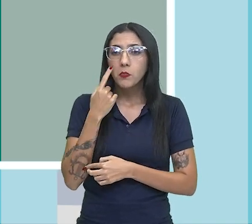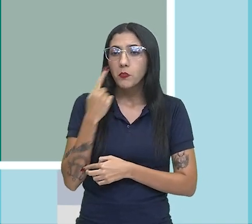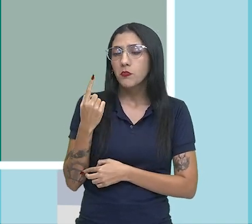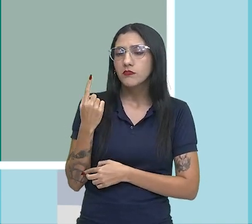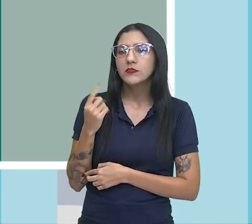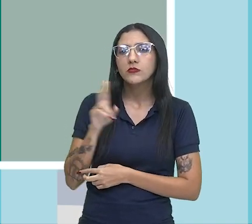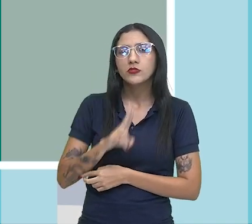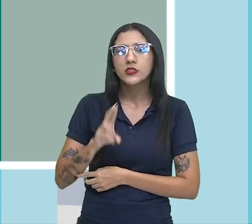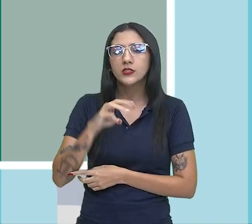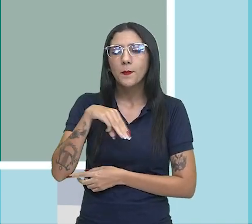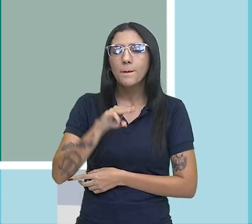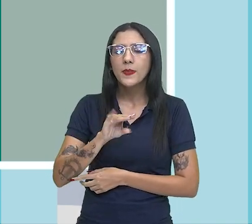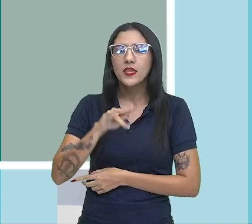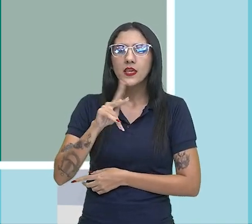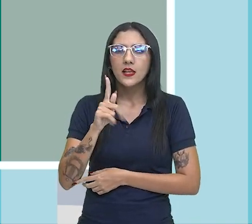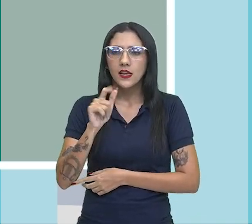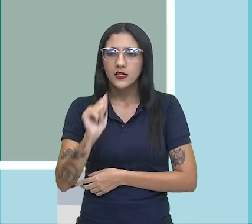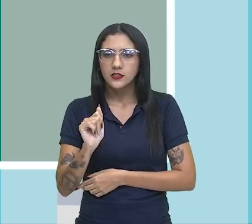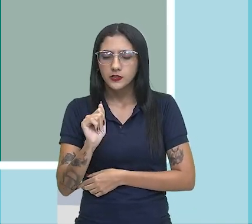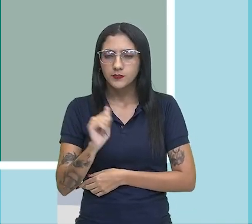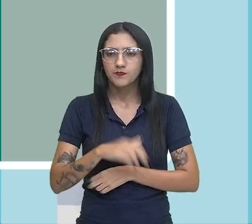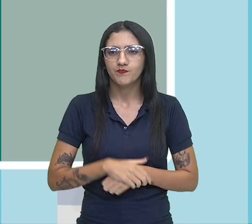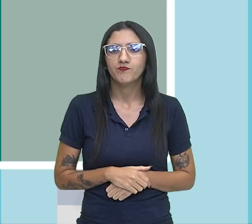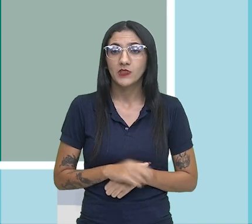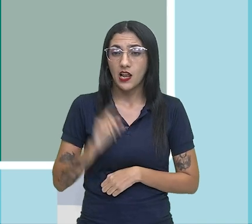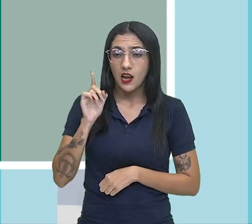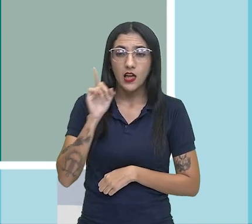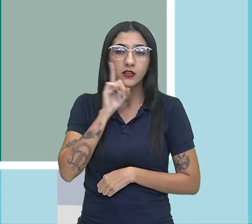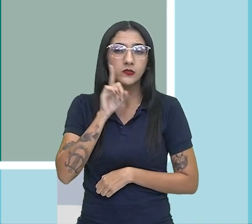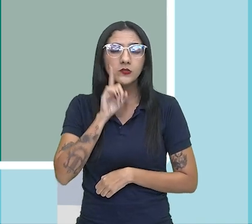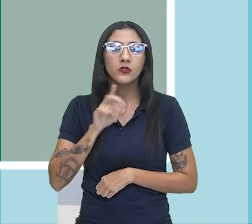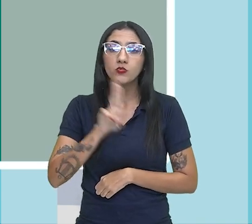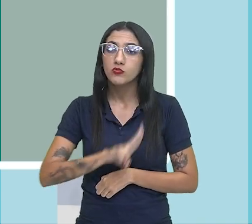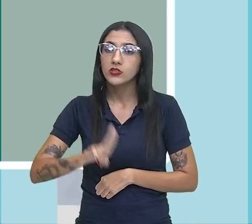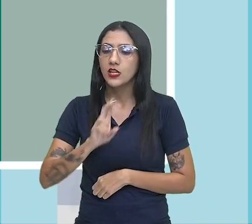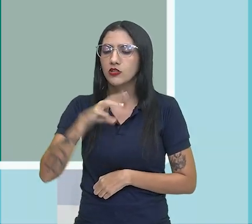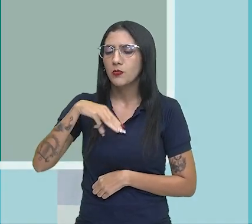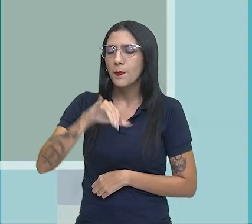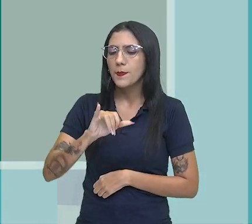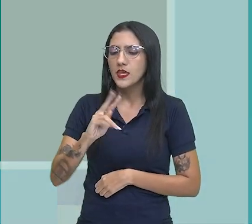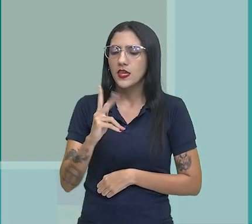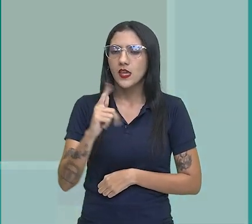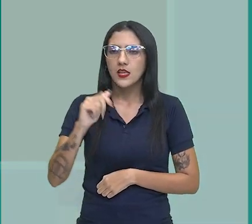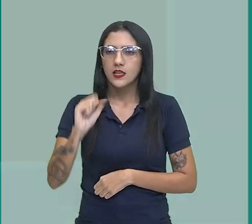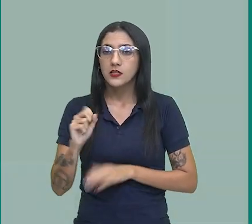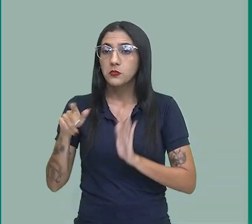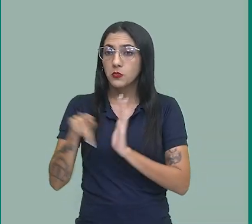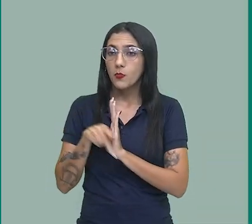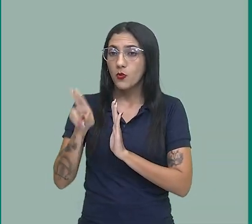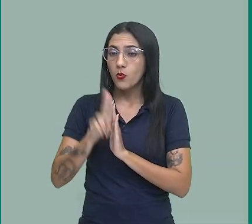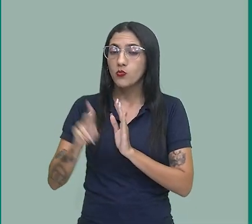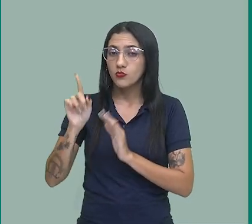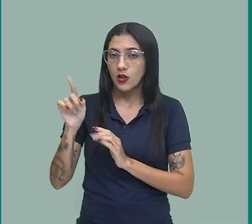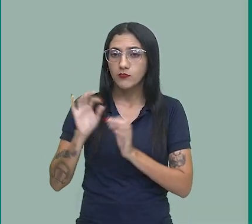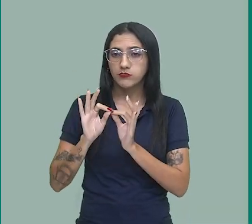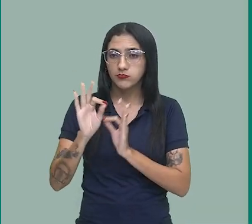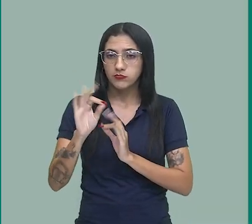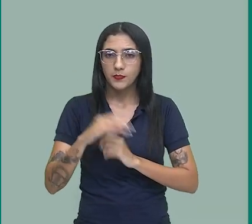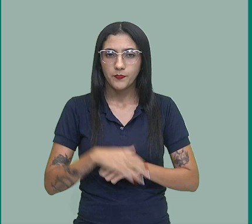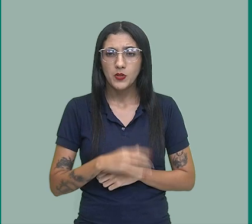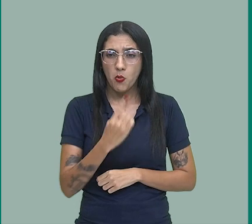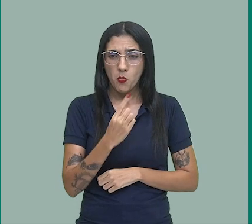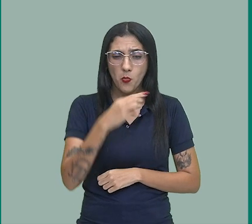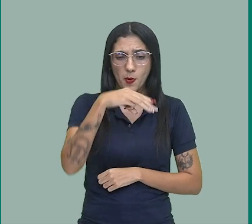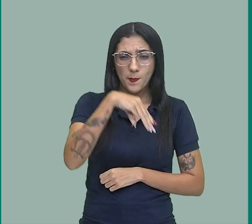são exibidas em milhas. Os estadunidenses adotaram a milha como a unidade de medida de comprimento. Uma milha equivale